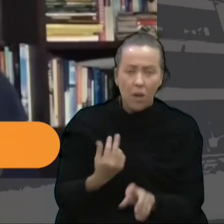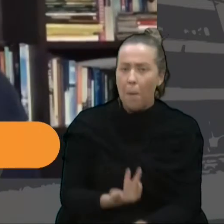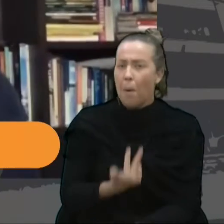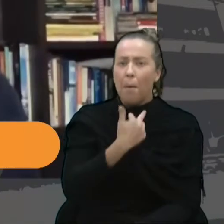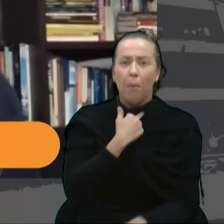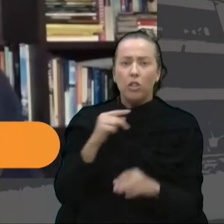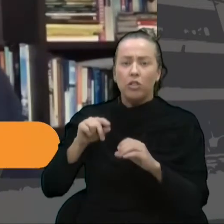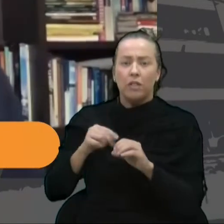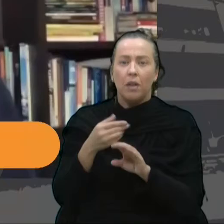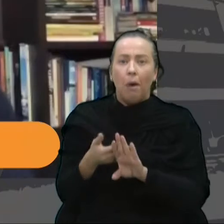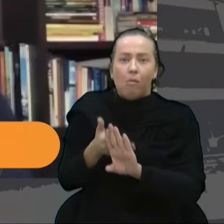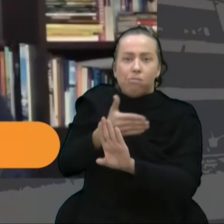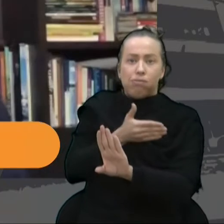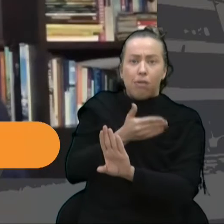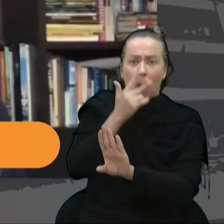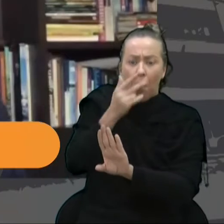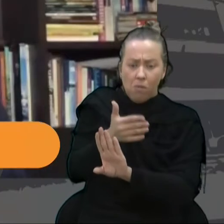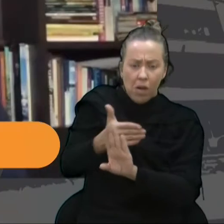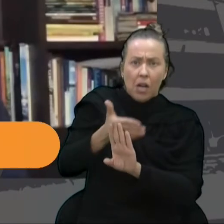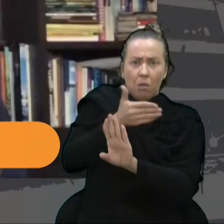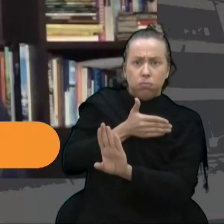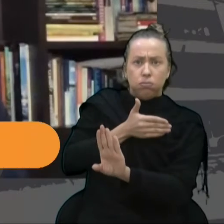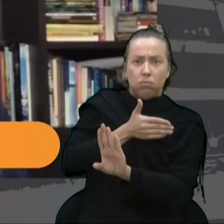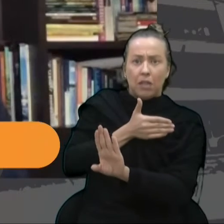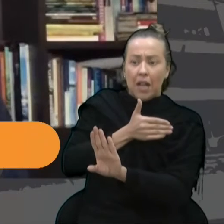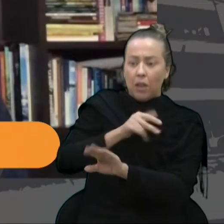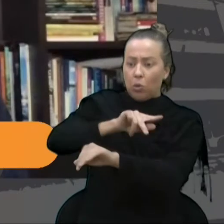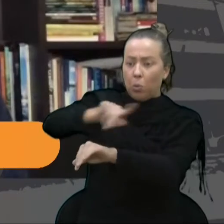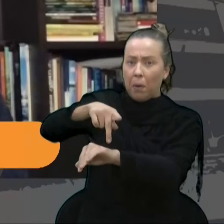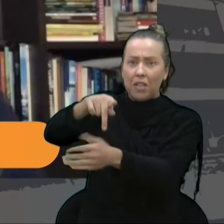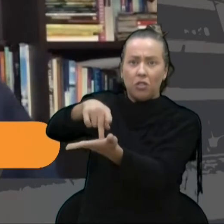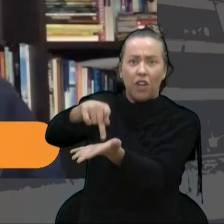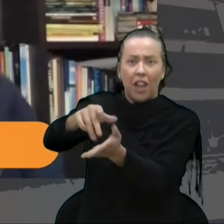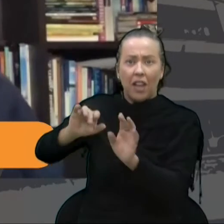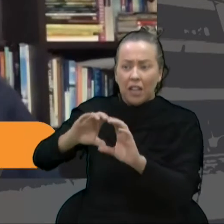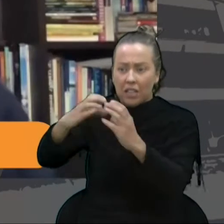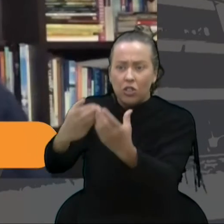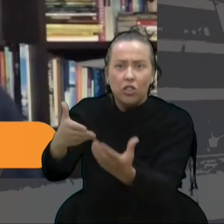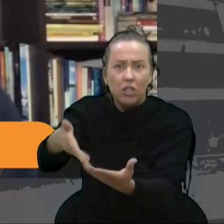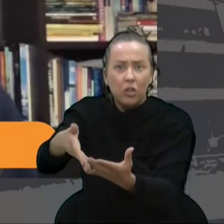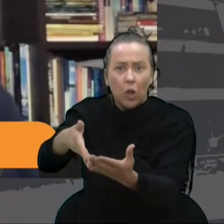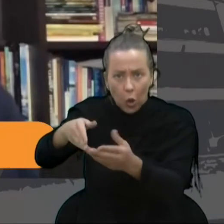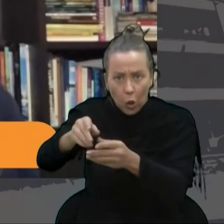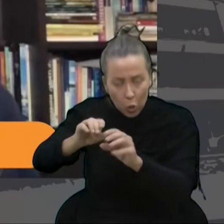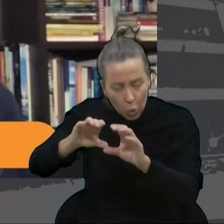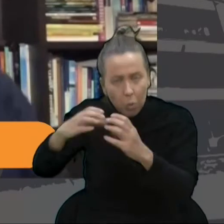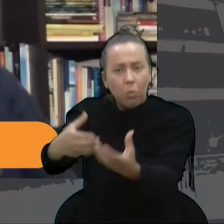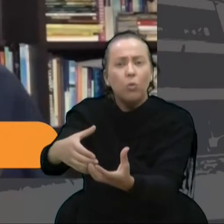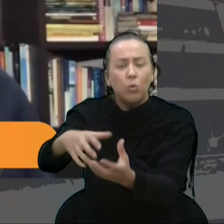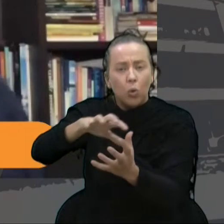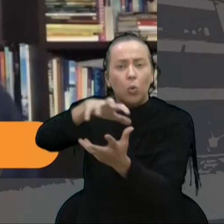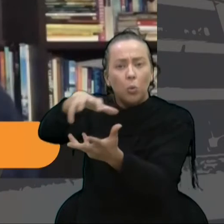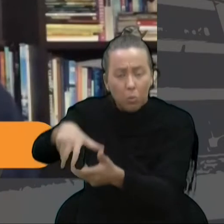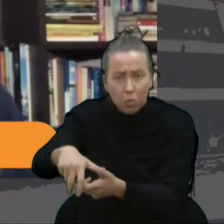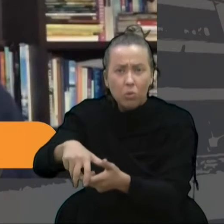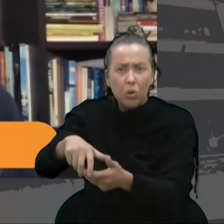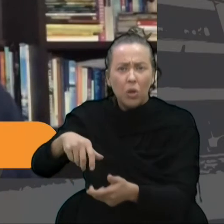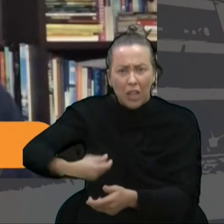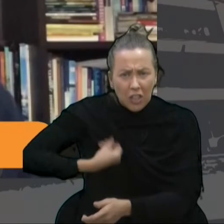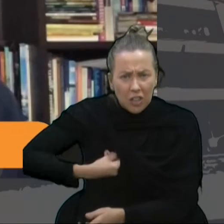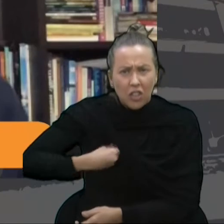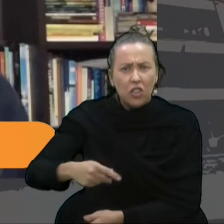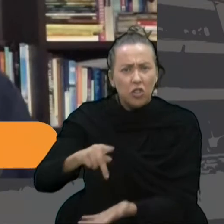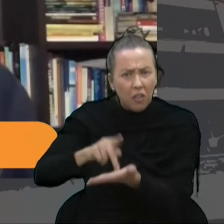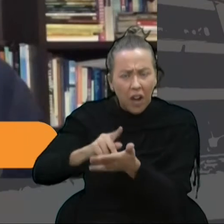se isolar, parece que a gente está isolado do país real, do povo real, do povão, inclusive. Não